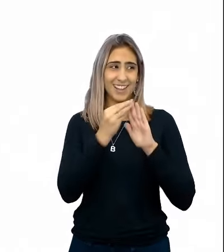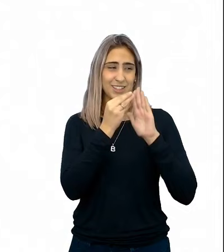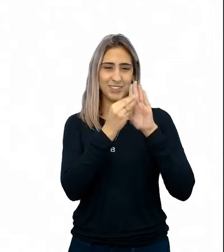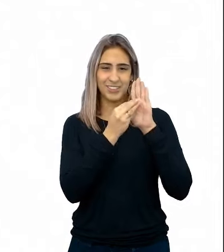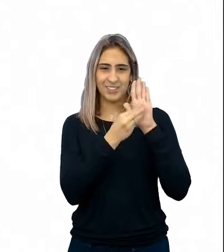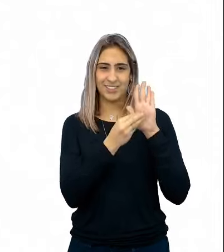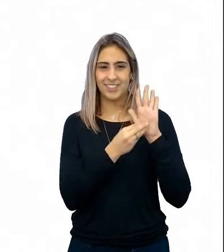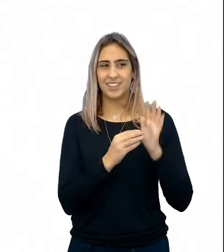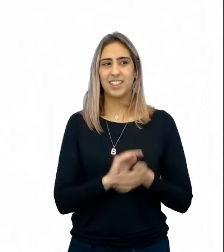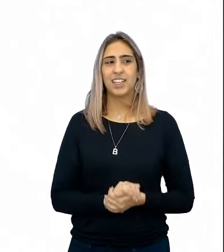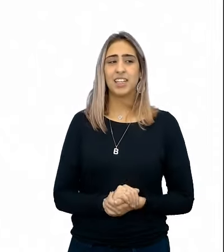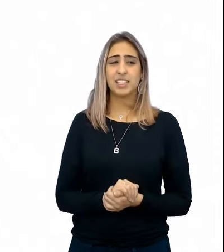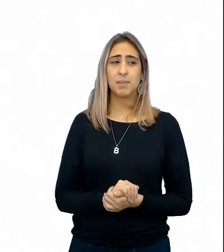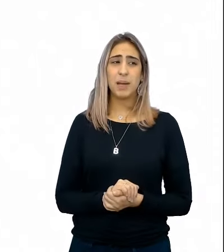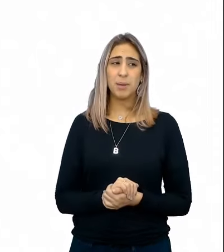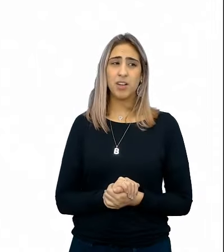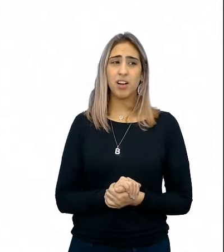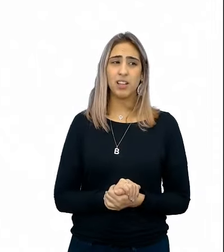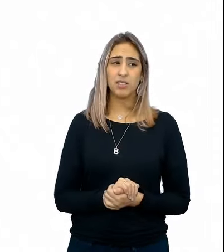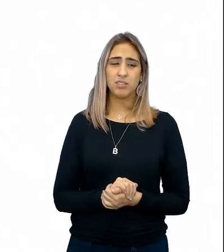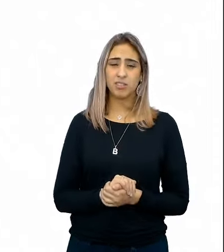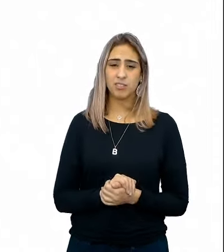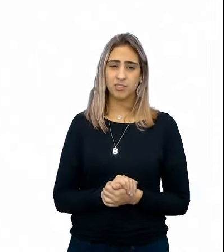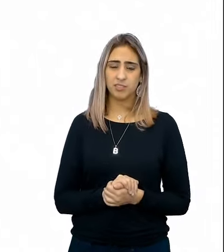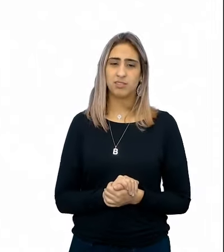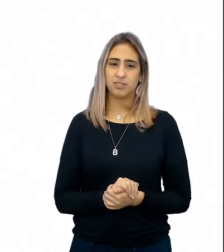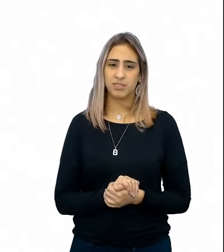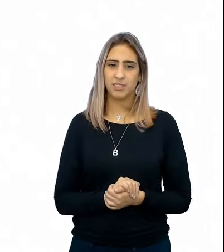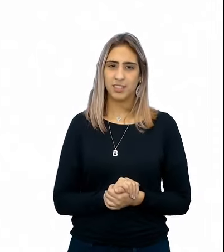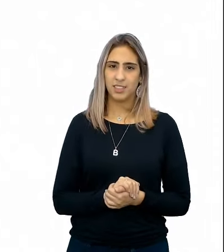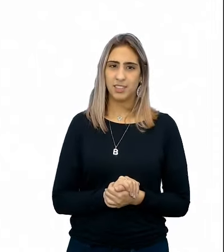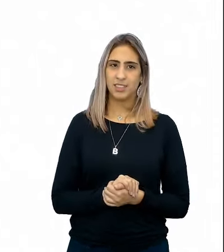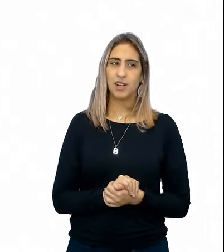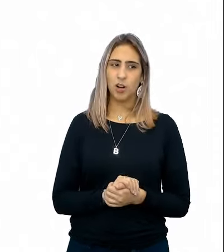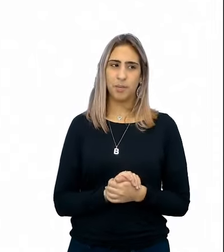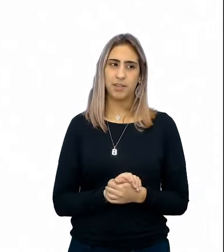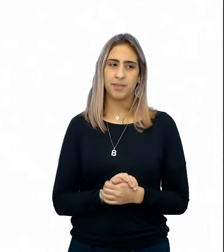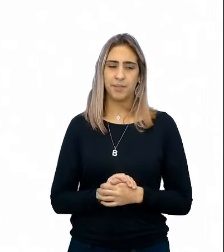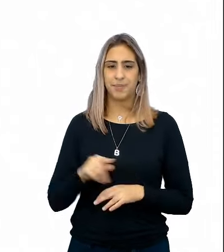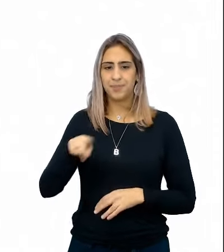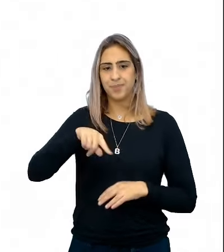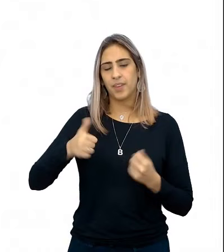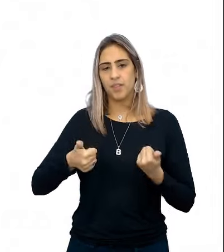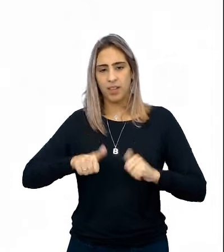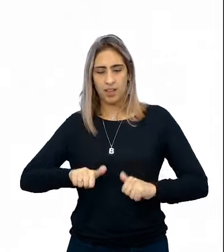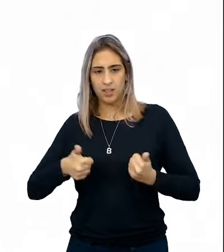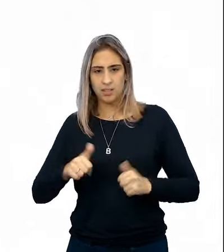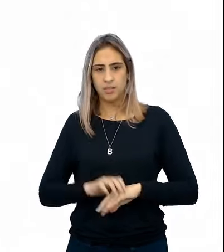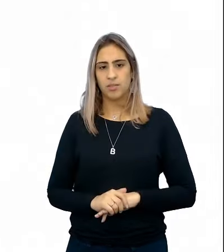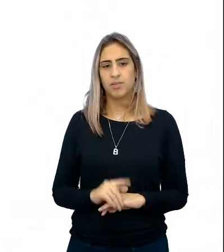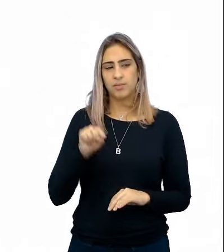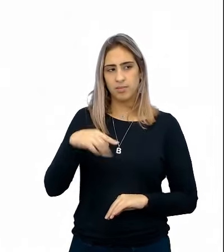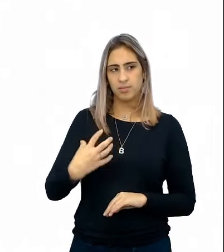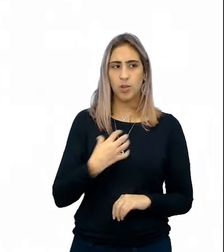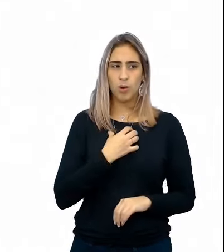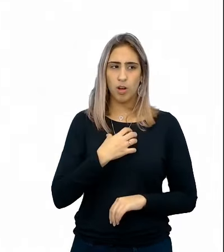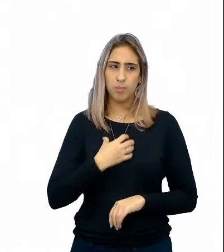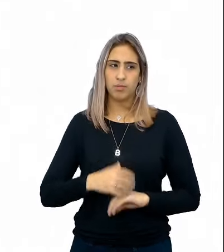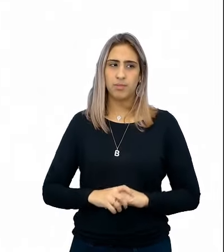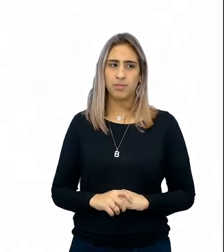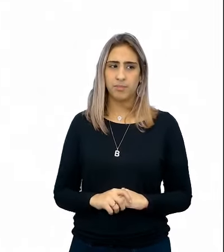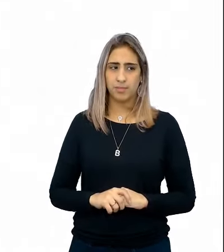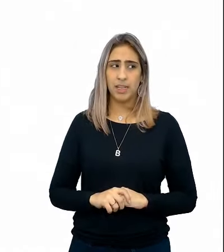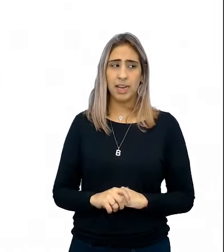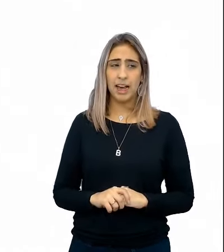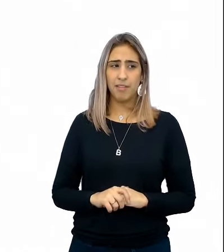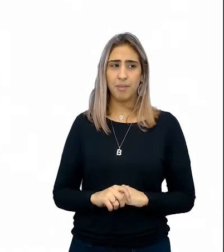entrada, e elas são específicas para essa avaliação. Neste caso,